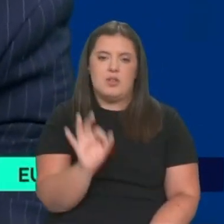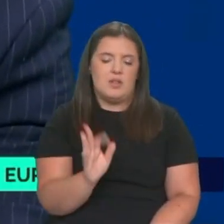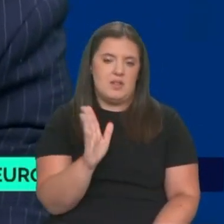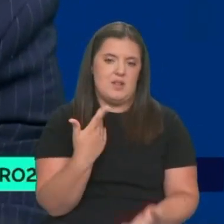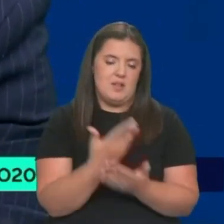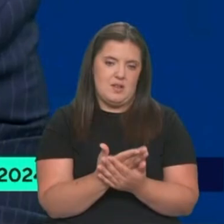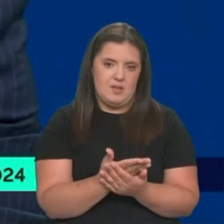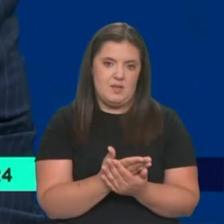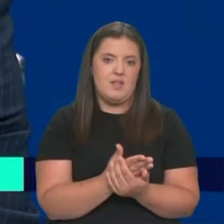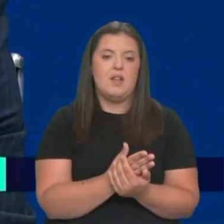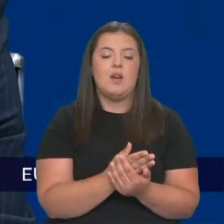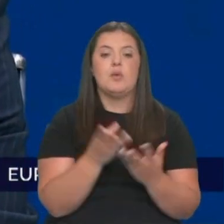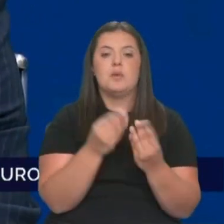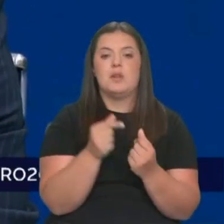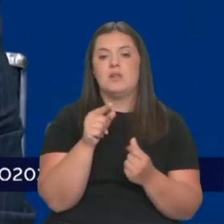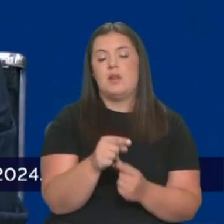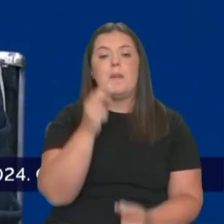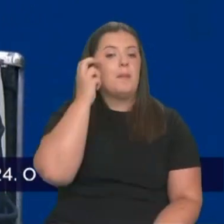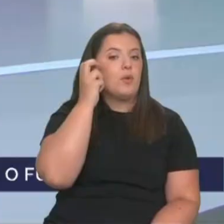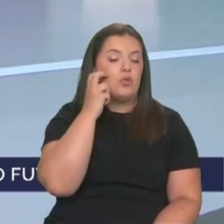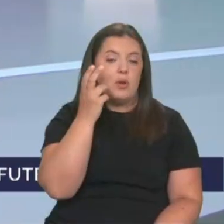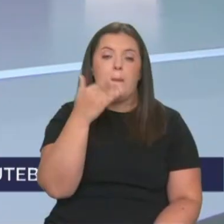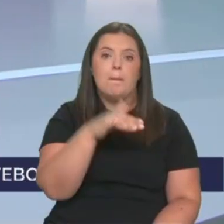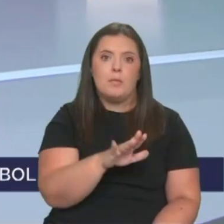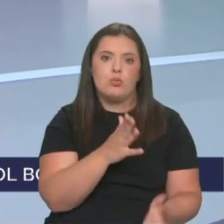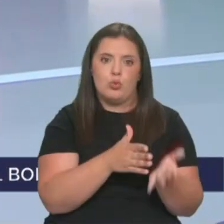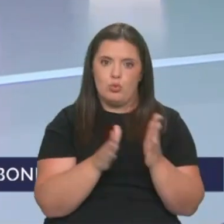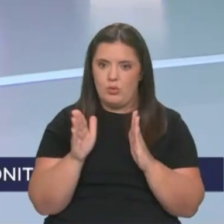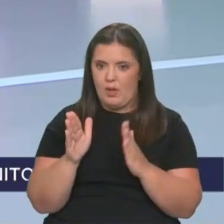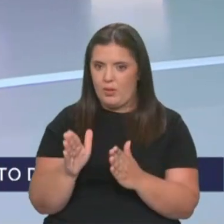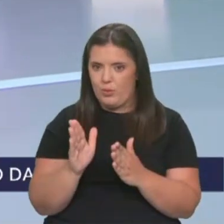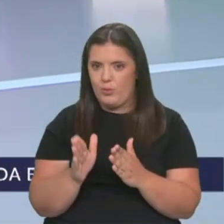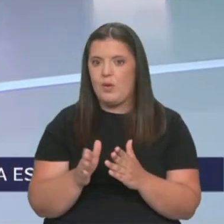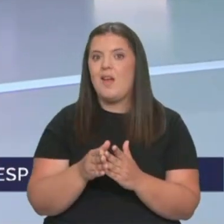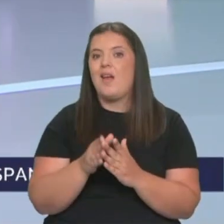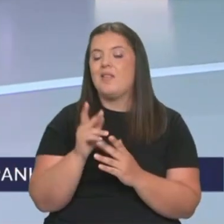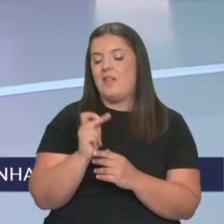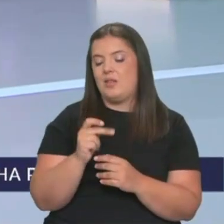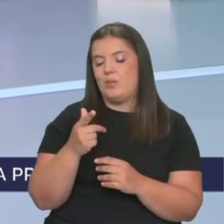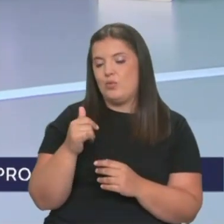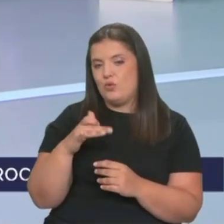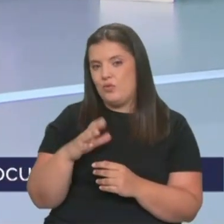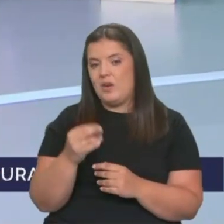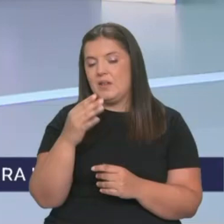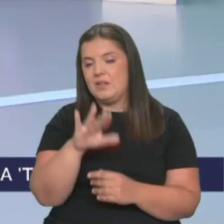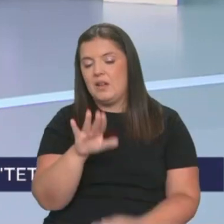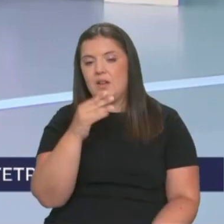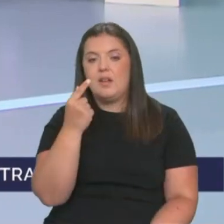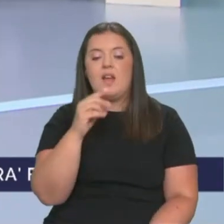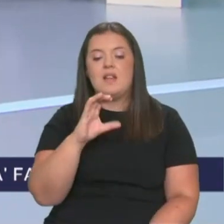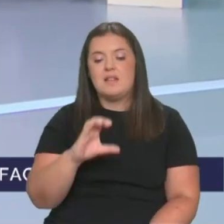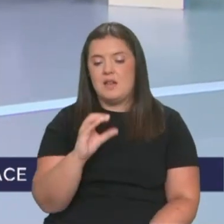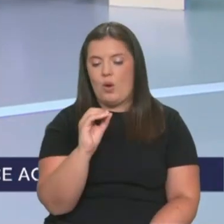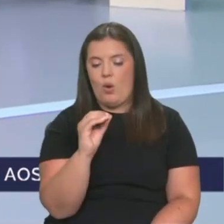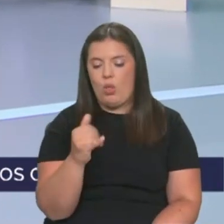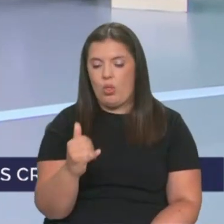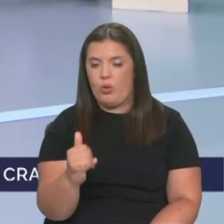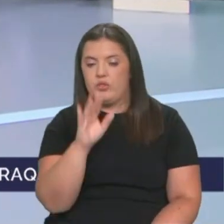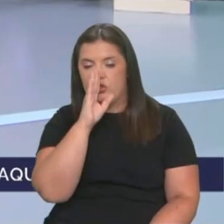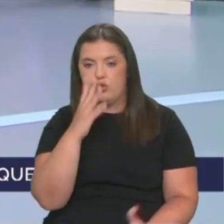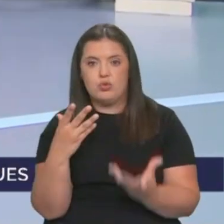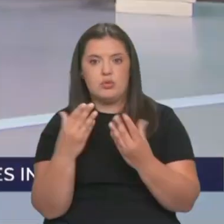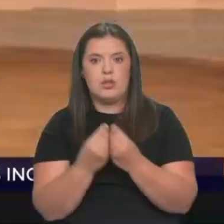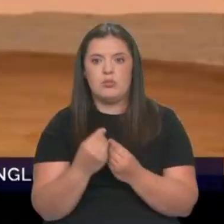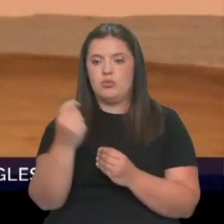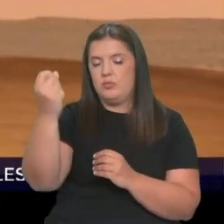material orgânico vem de biologia em si, mas, por outro lado, em atmosferas ricas em dióxido de carbono, se juntarmos aqui a